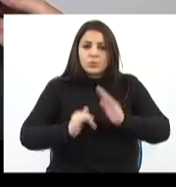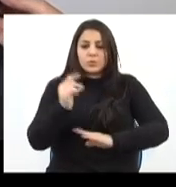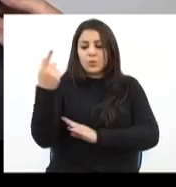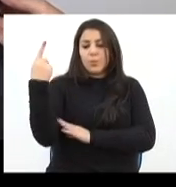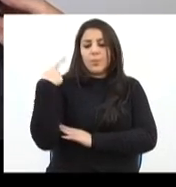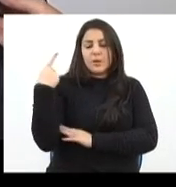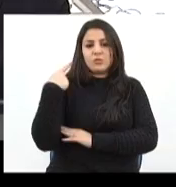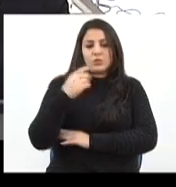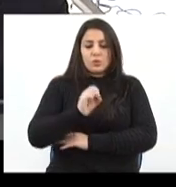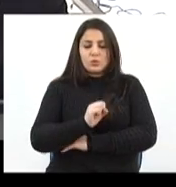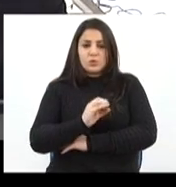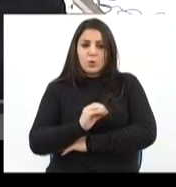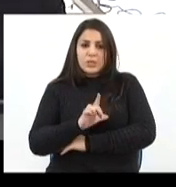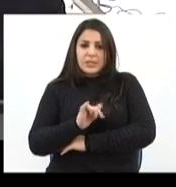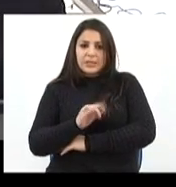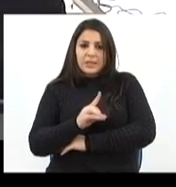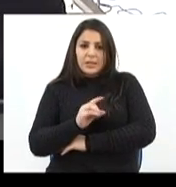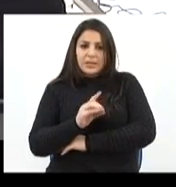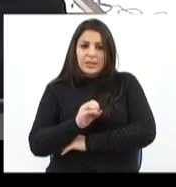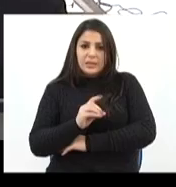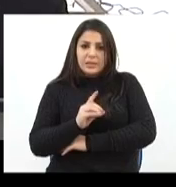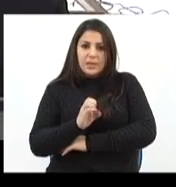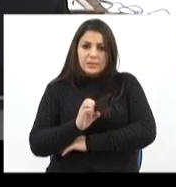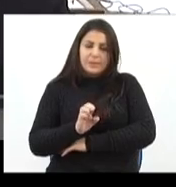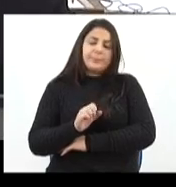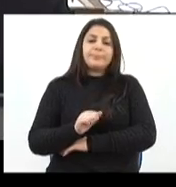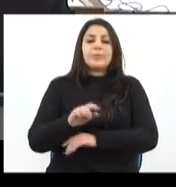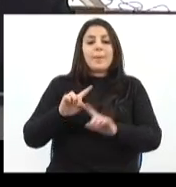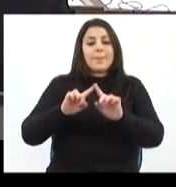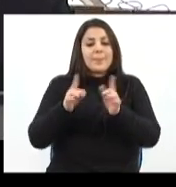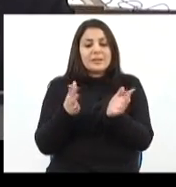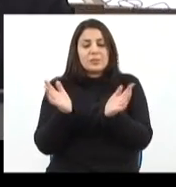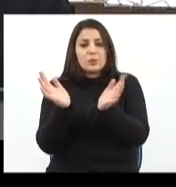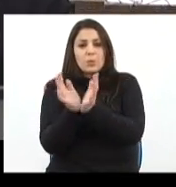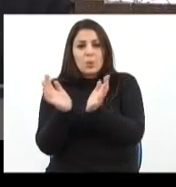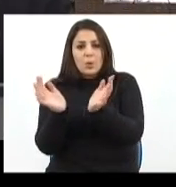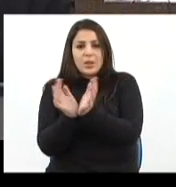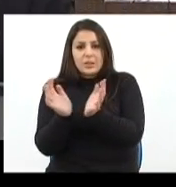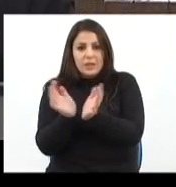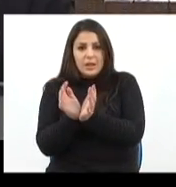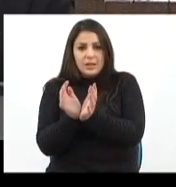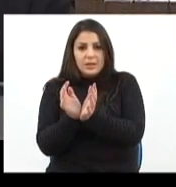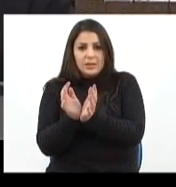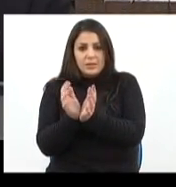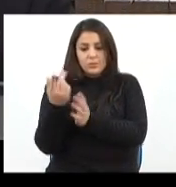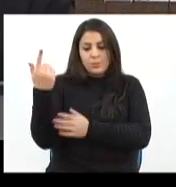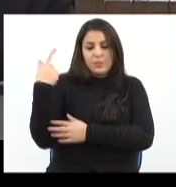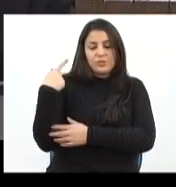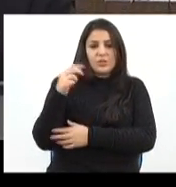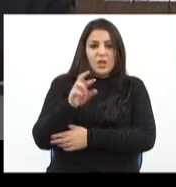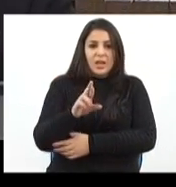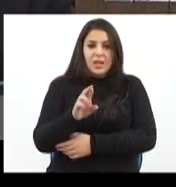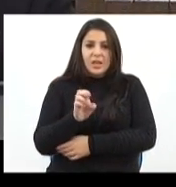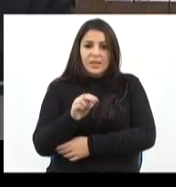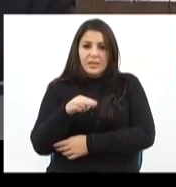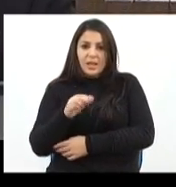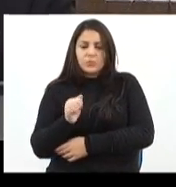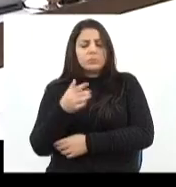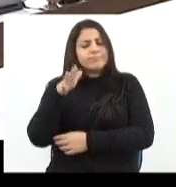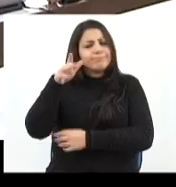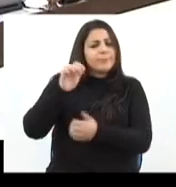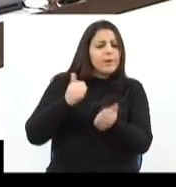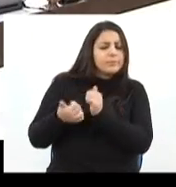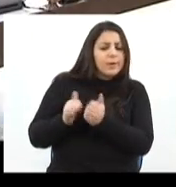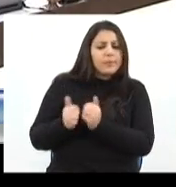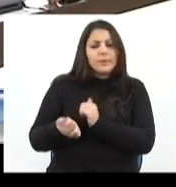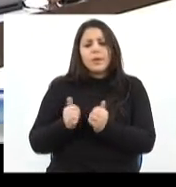Partido Solidariedade. Mas o colega do atual partido, o vereador Renato Tchecker, ainda está avaliando o cenário político.